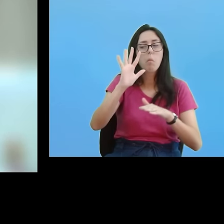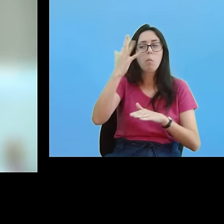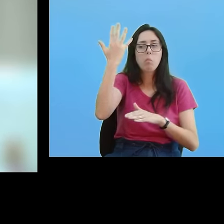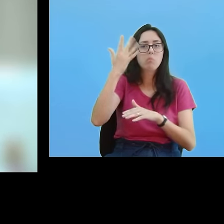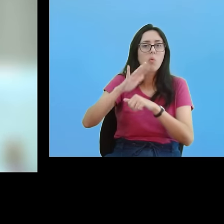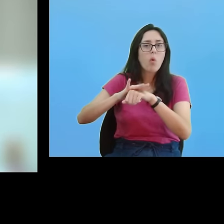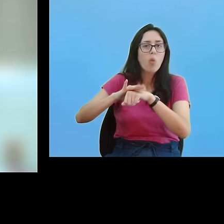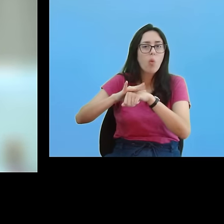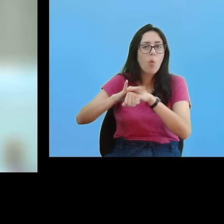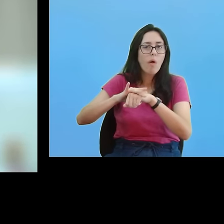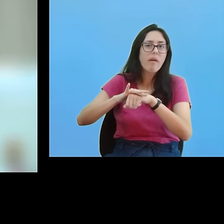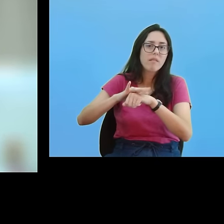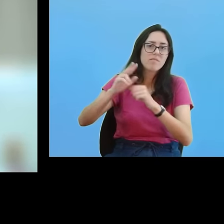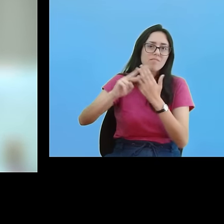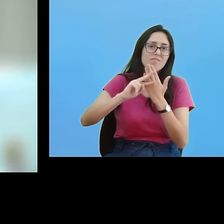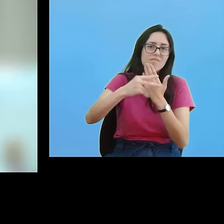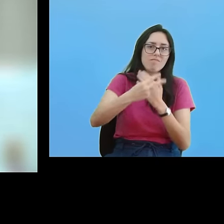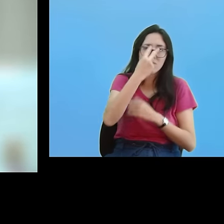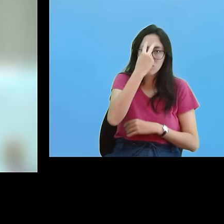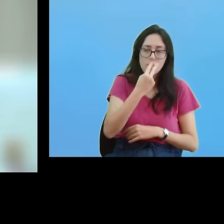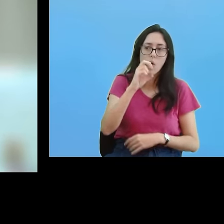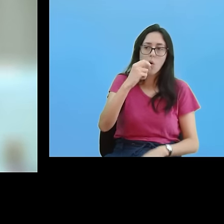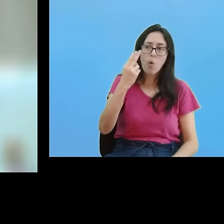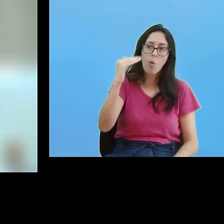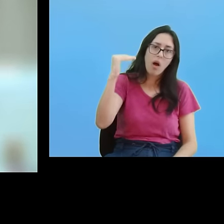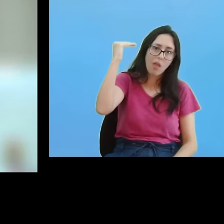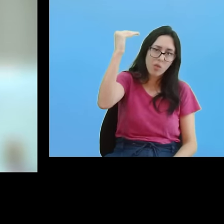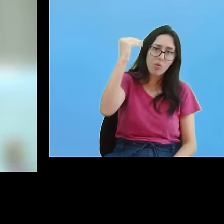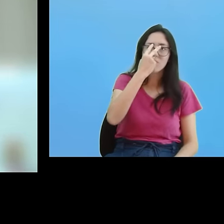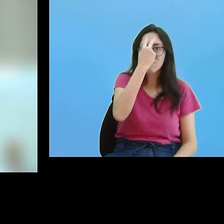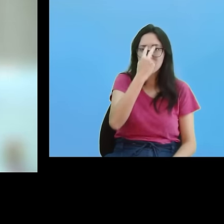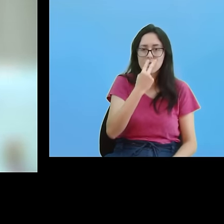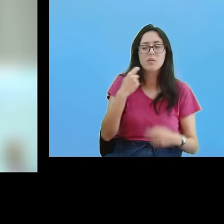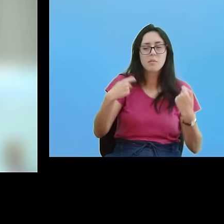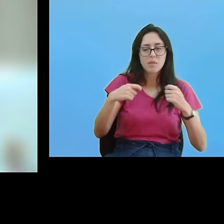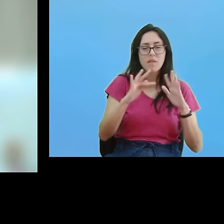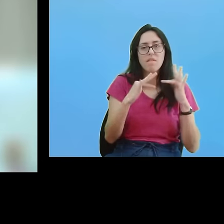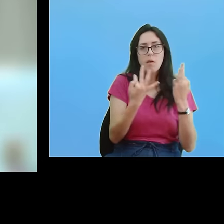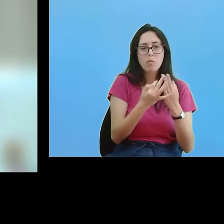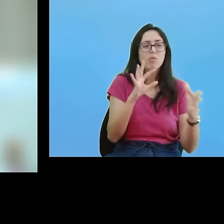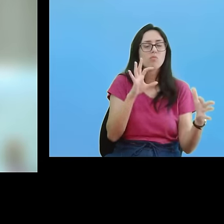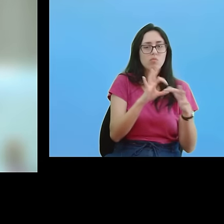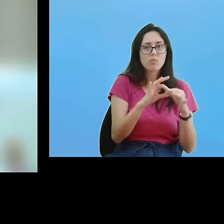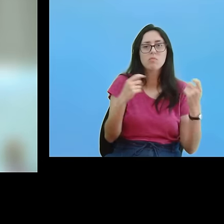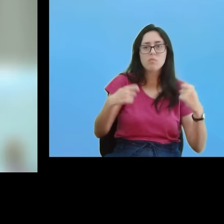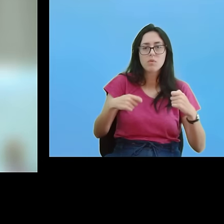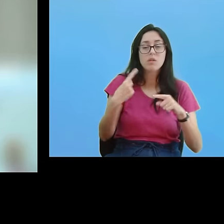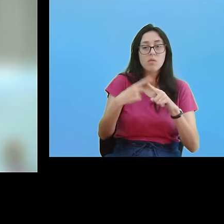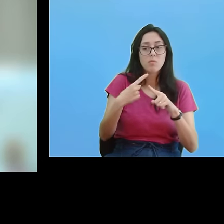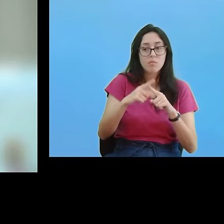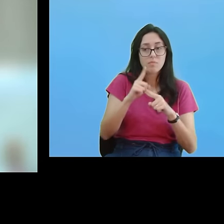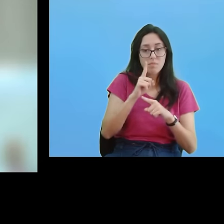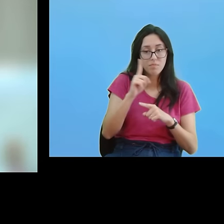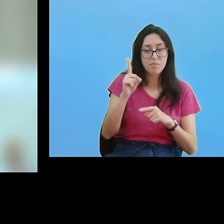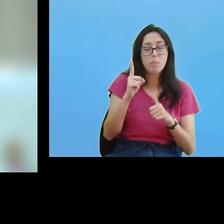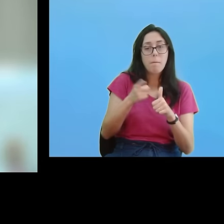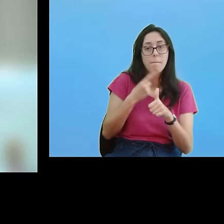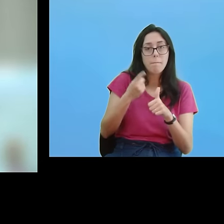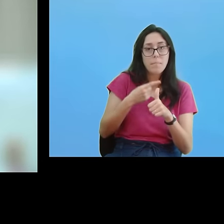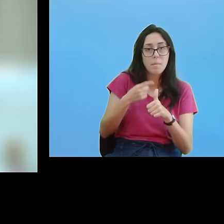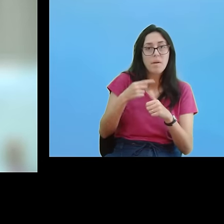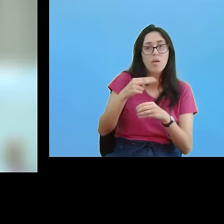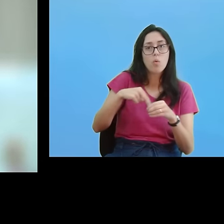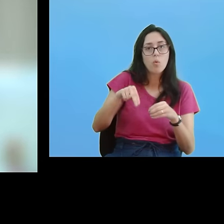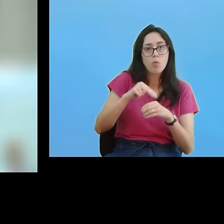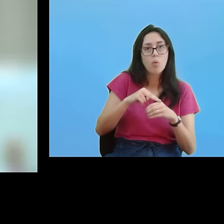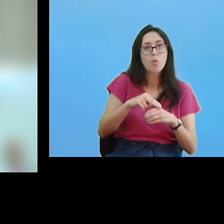ficar cega, um adulto que fica cego, precisa um trabalho com a família, né? Porque é ali o primeiro núcleo em que essa